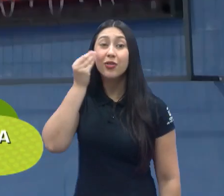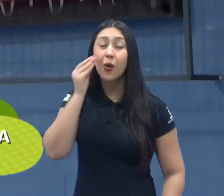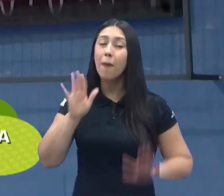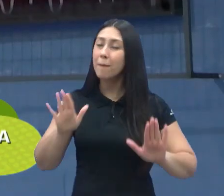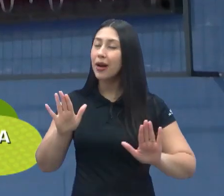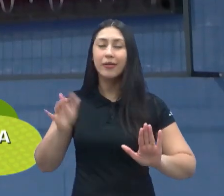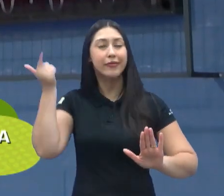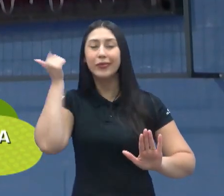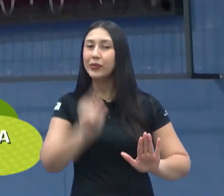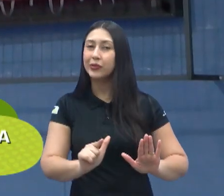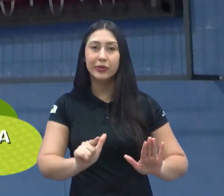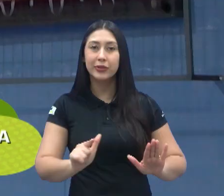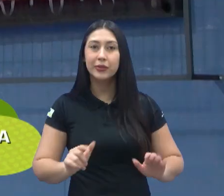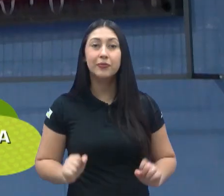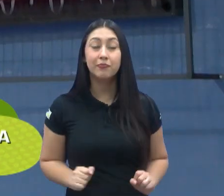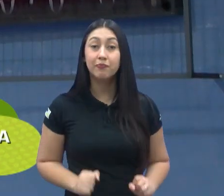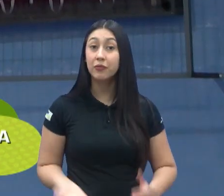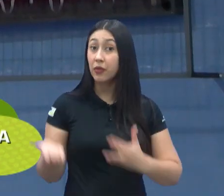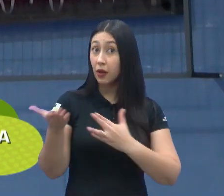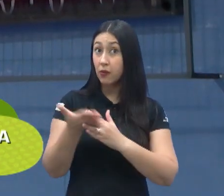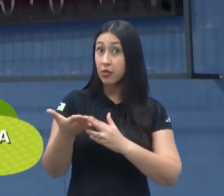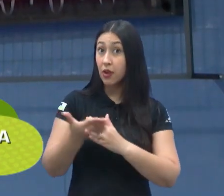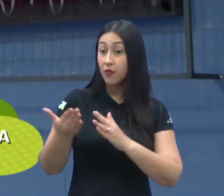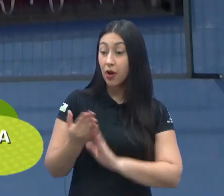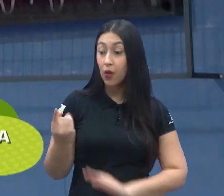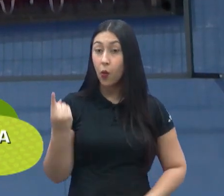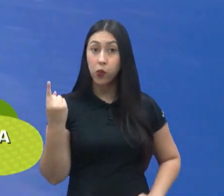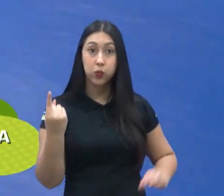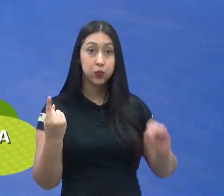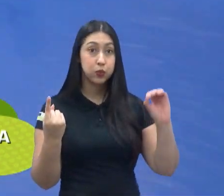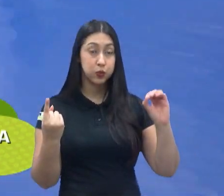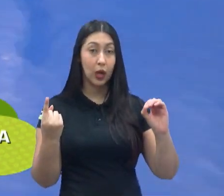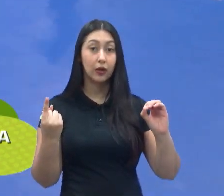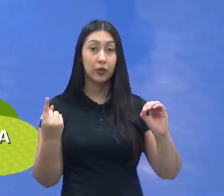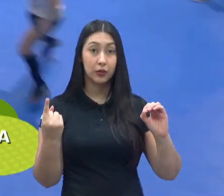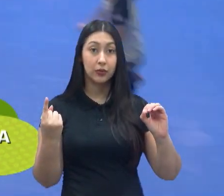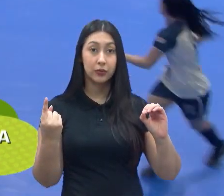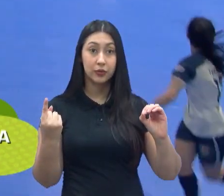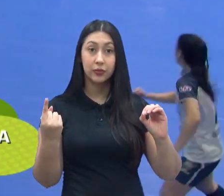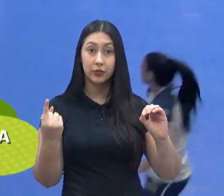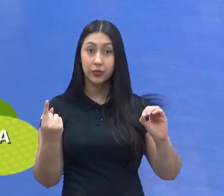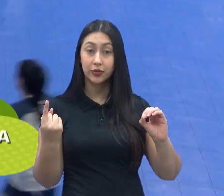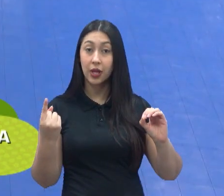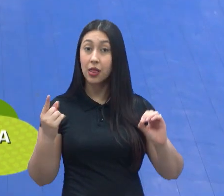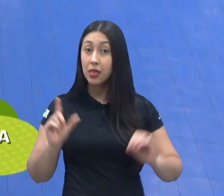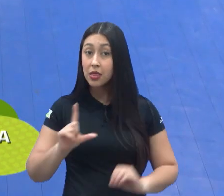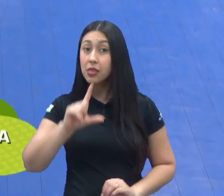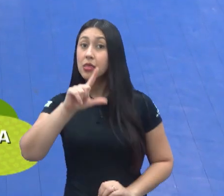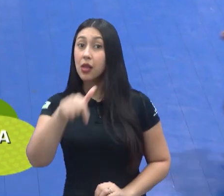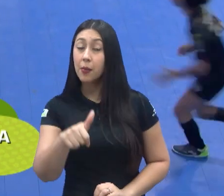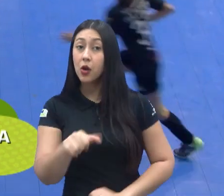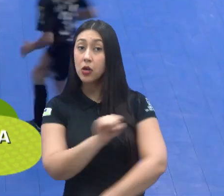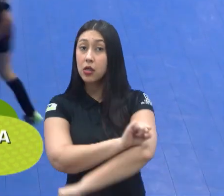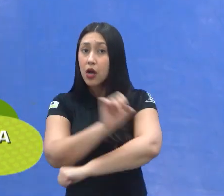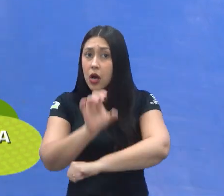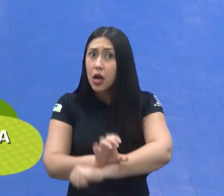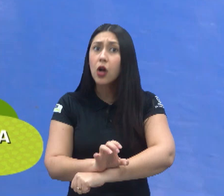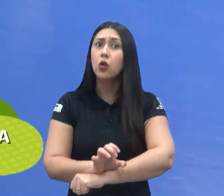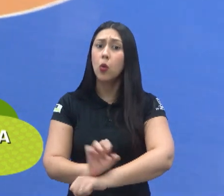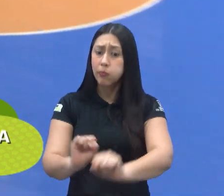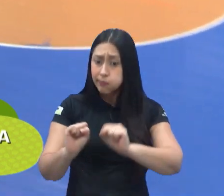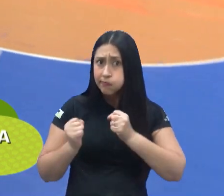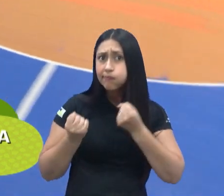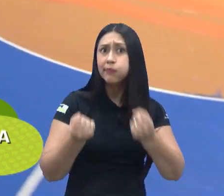sucesso. Intervalo e 1-0 São José. Na etapa final, o São Carlos voltou propondo o